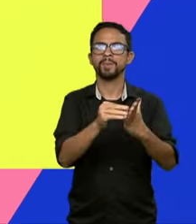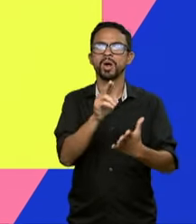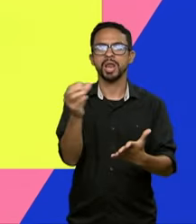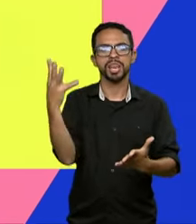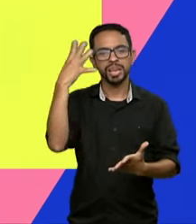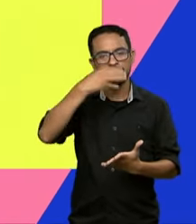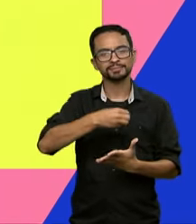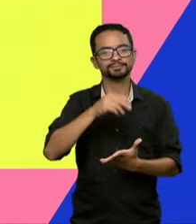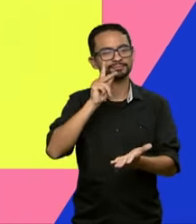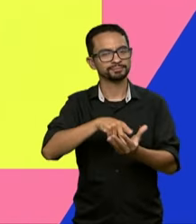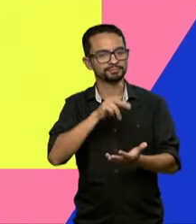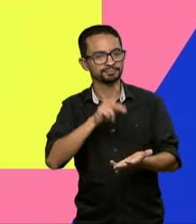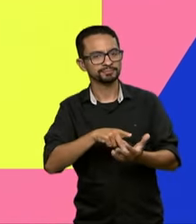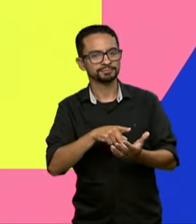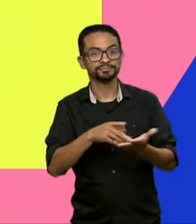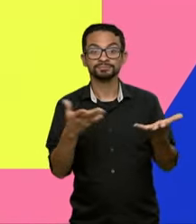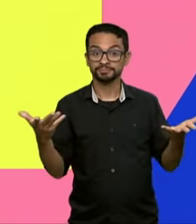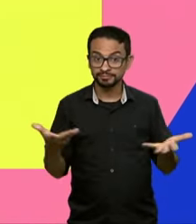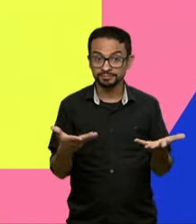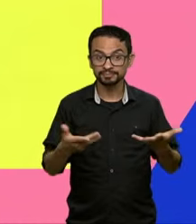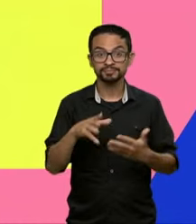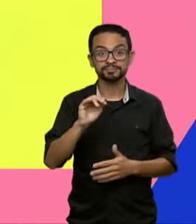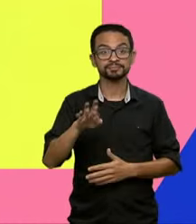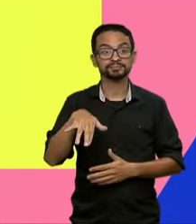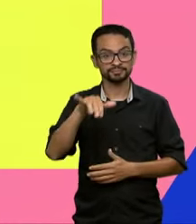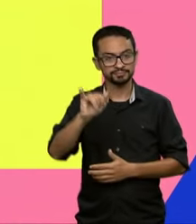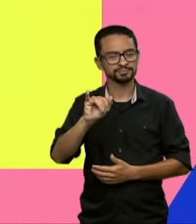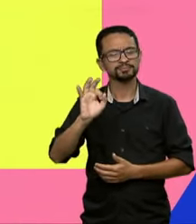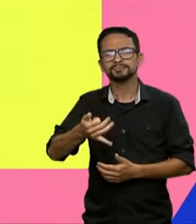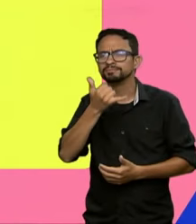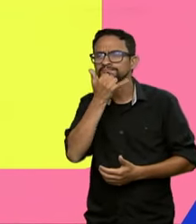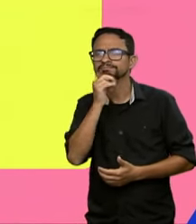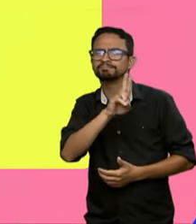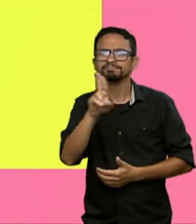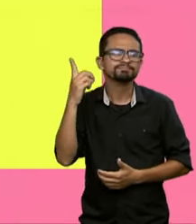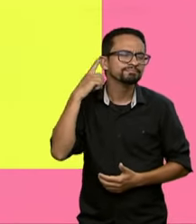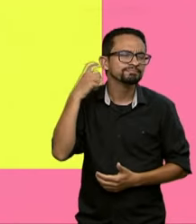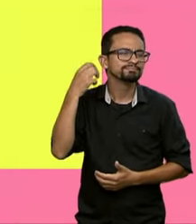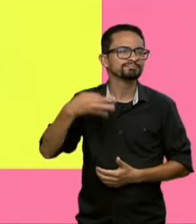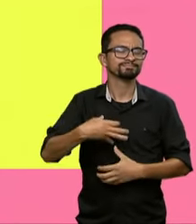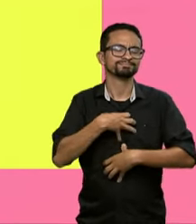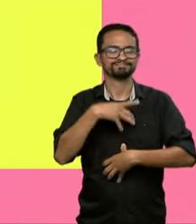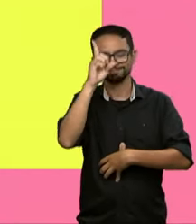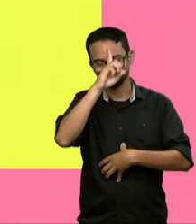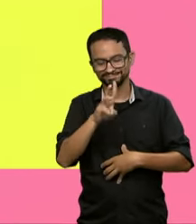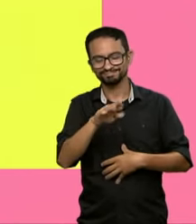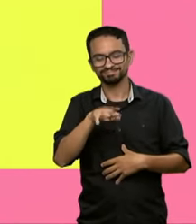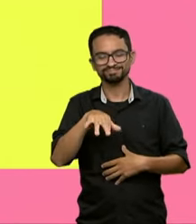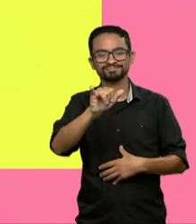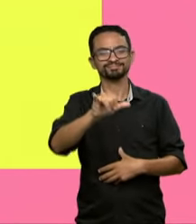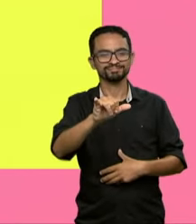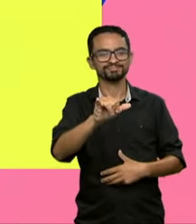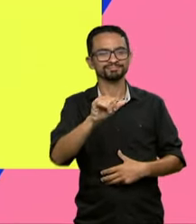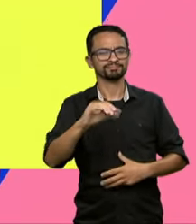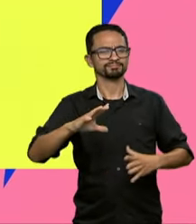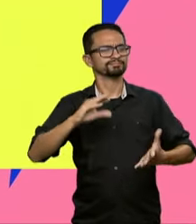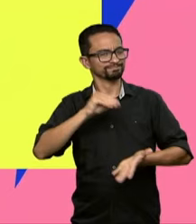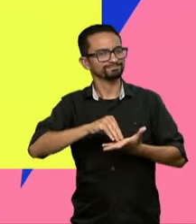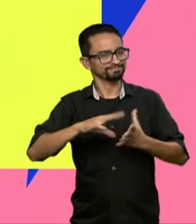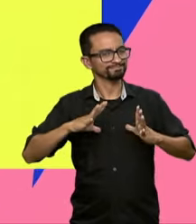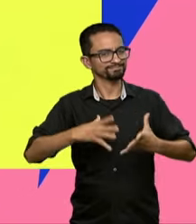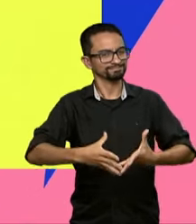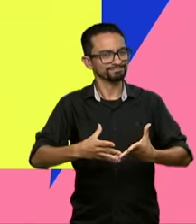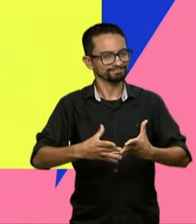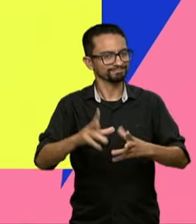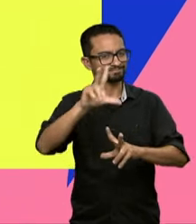maravilhoso. Agora, o Warney ou Varney? Desculpa, eu não sei. Vamos falar os dois. Warney e Varney. Covardia da TV Brasil